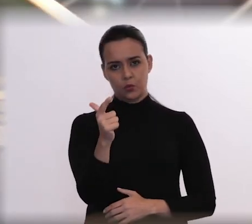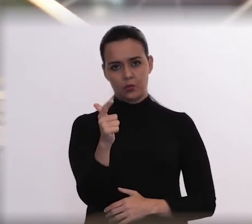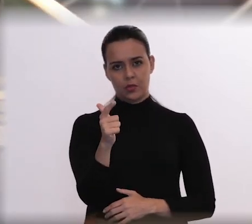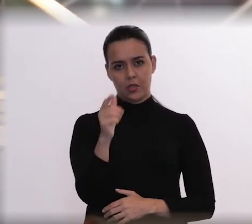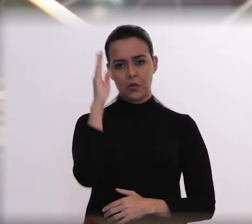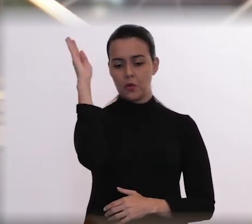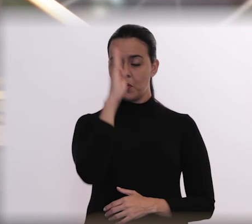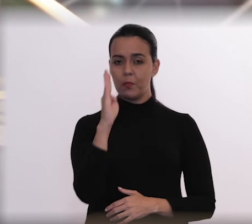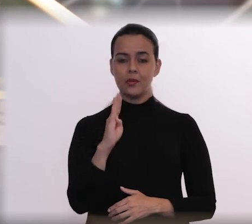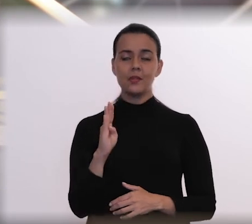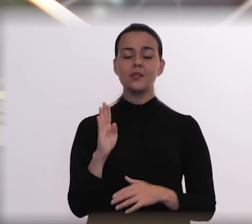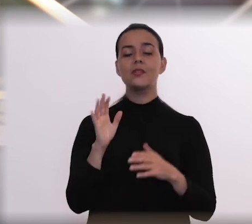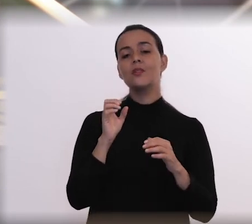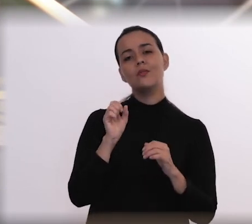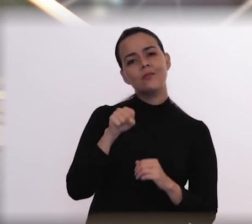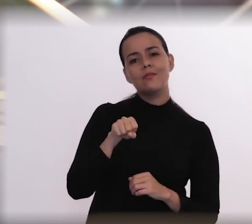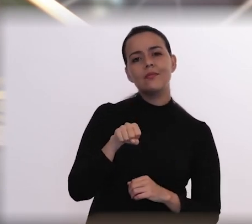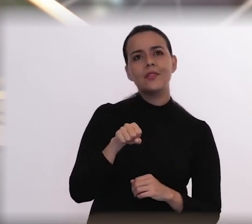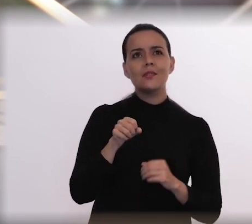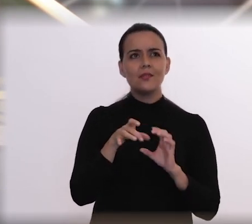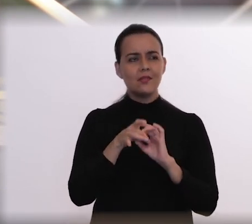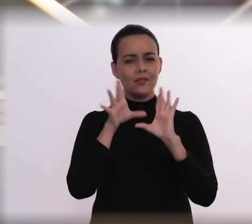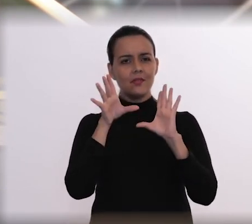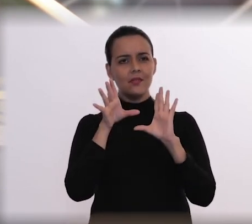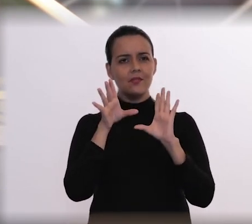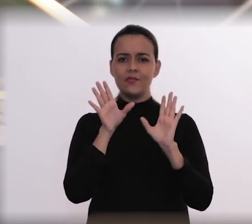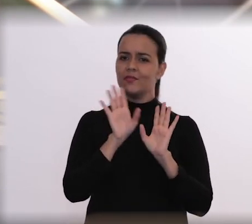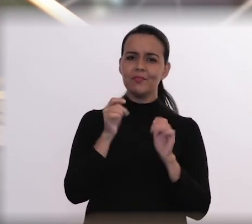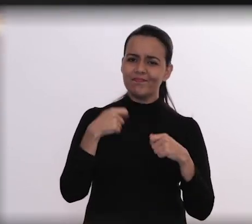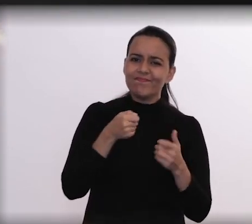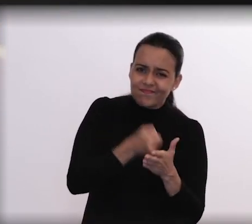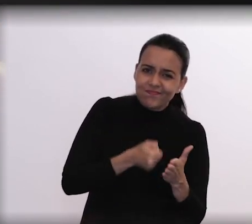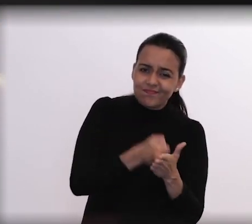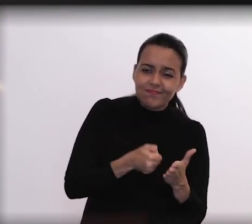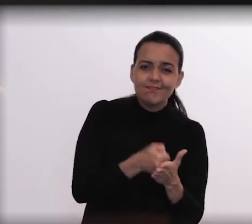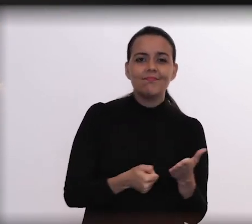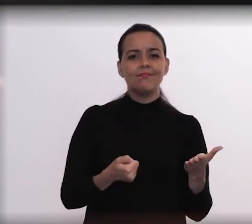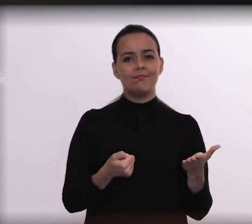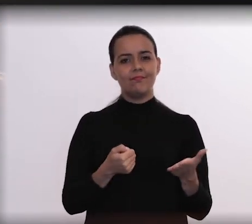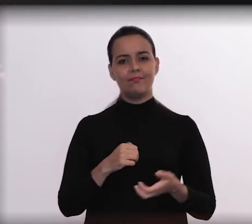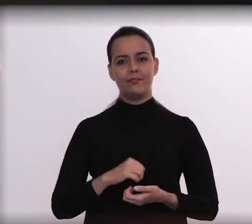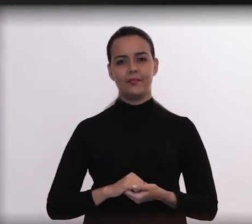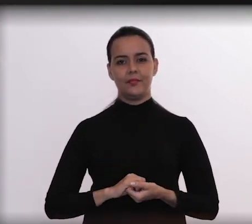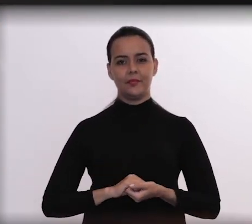foi alvissareiro para ninguém, não é? As condições sempre foram muito difíceis.